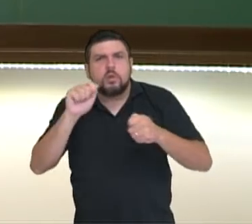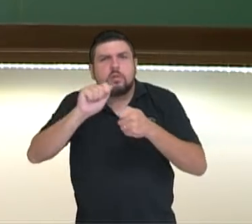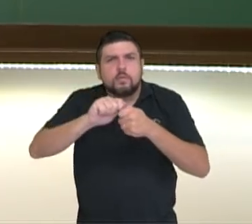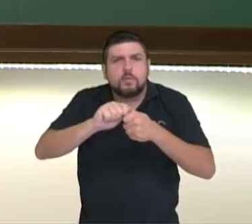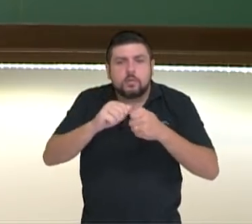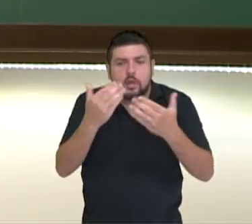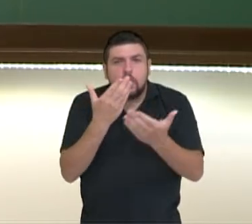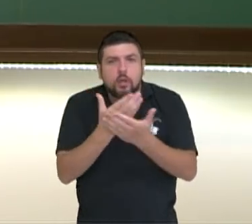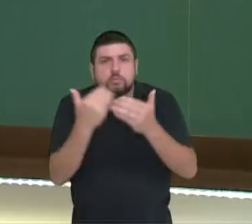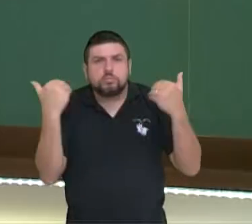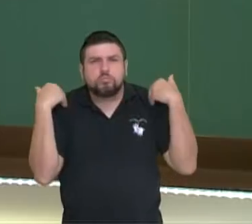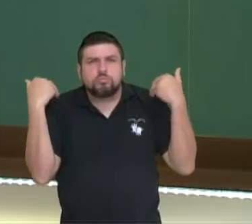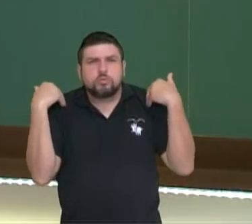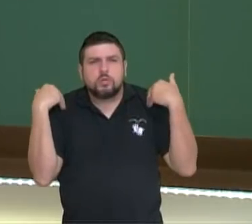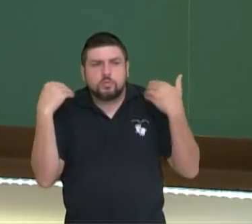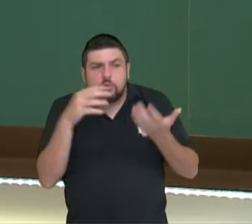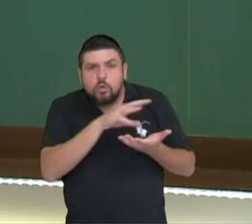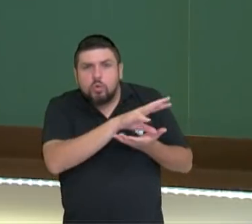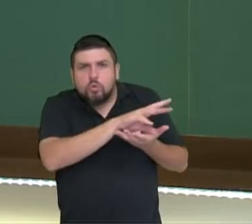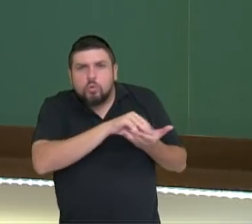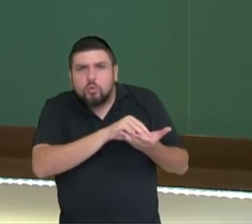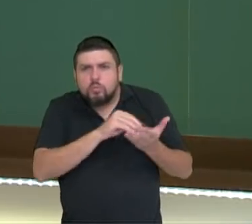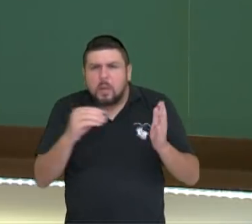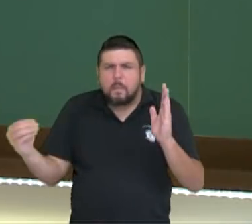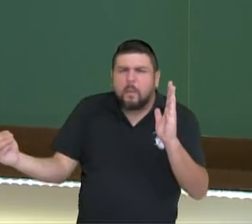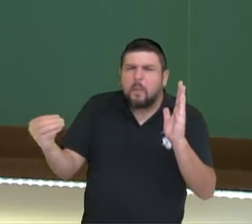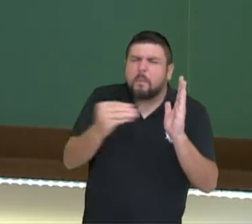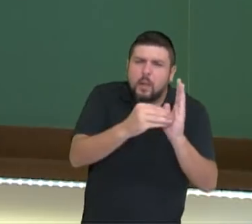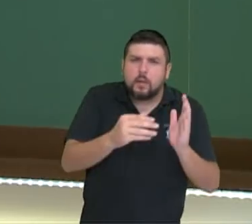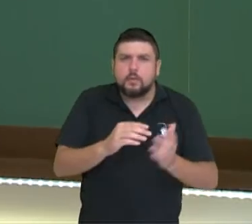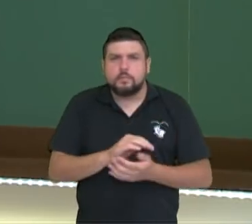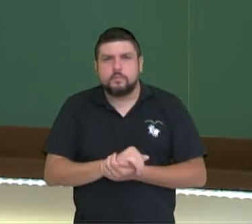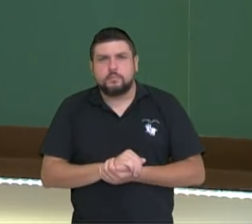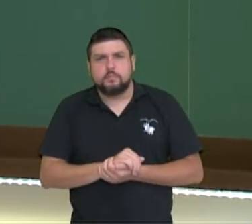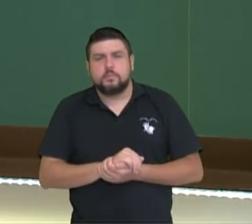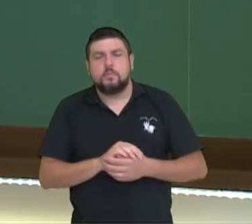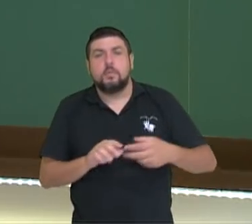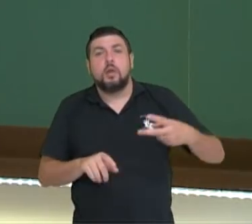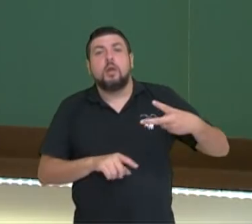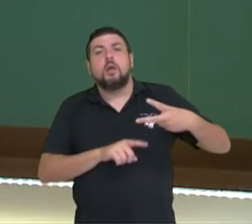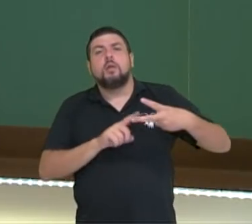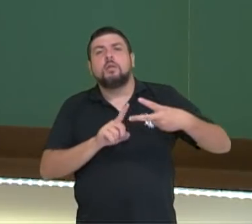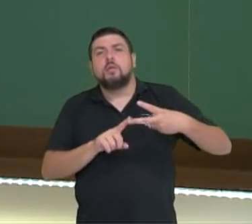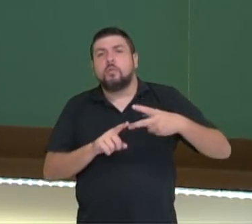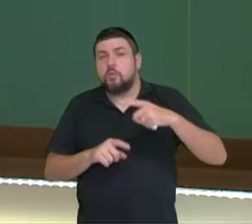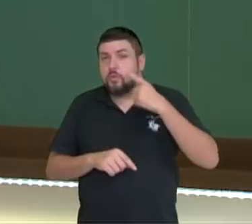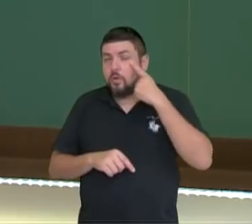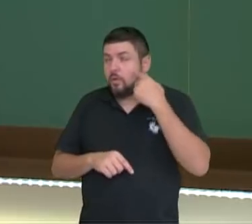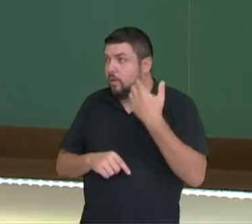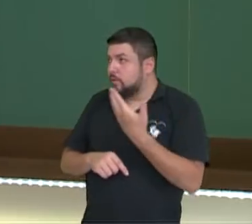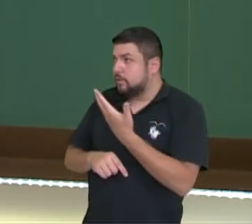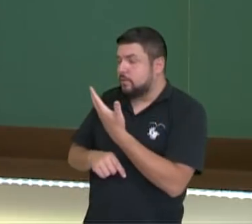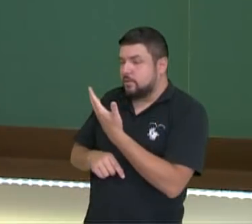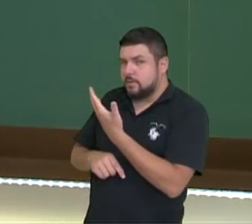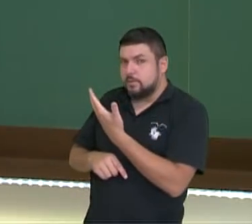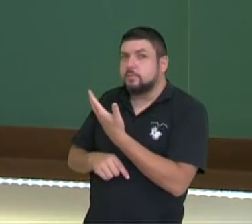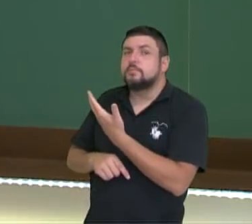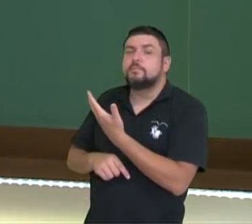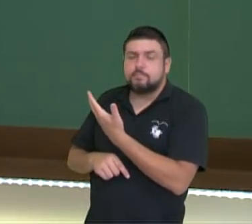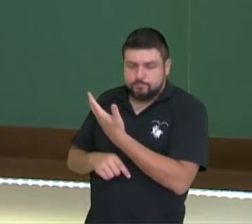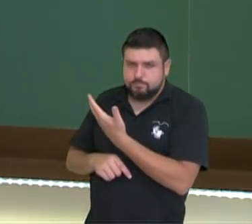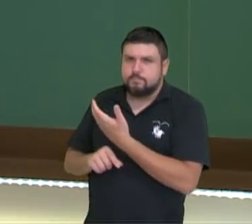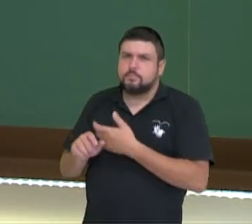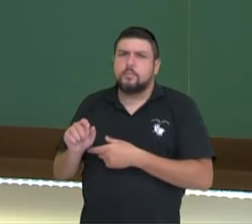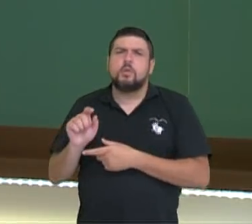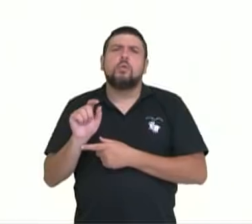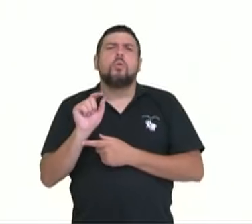de educação física. Outra coisa que você tem que cuidar é a classificação. Esteja atento a essa classificação. Todos